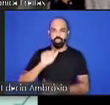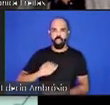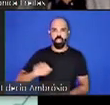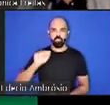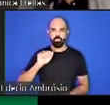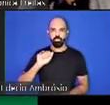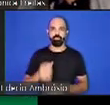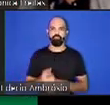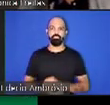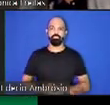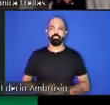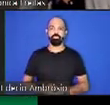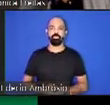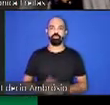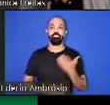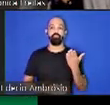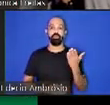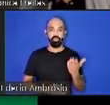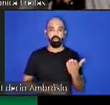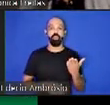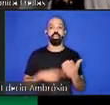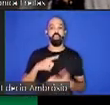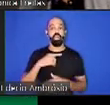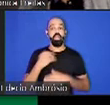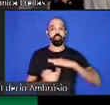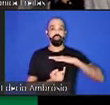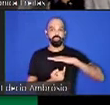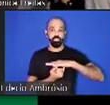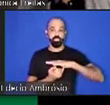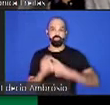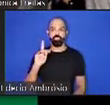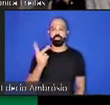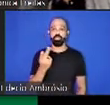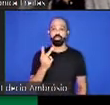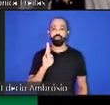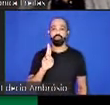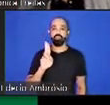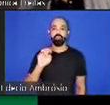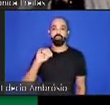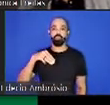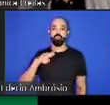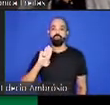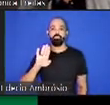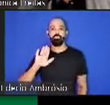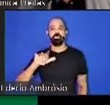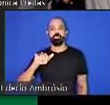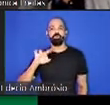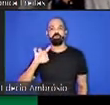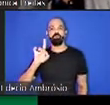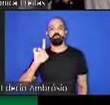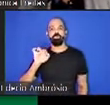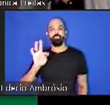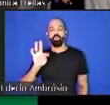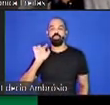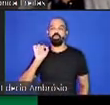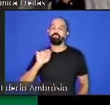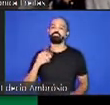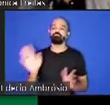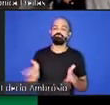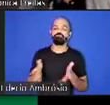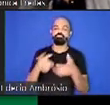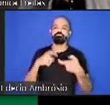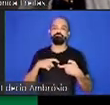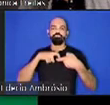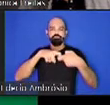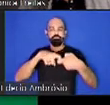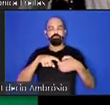Bom, a Fundação Alexander von Humboldt, ela preza pela rede de contatos, né, globais entre pesquisadores de excelência em pesquisa de